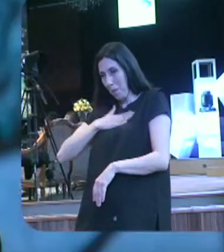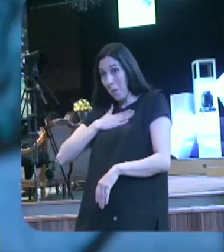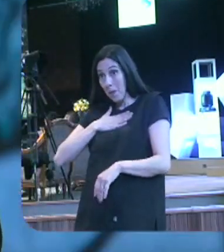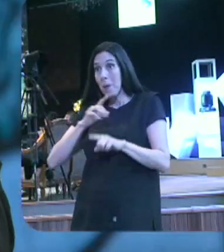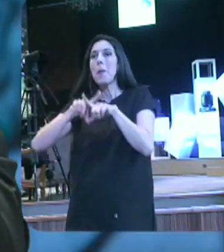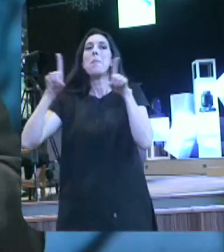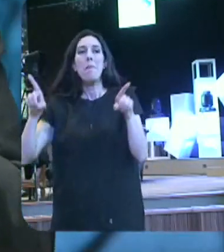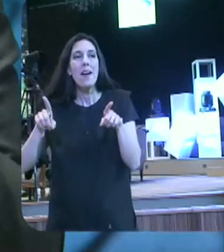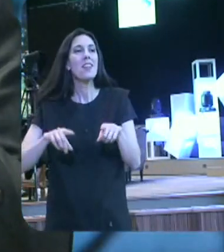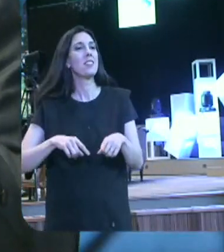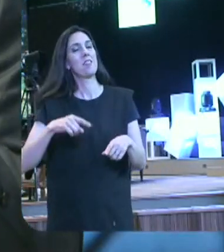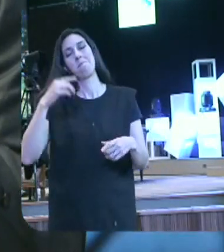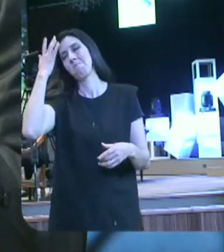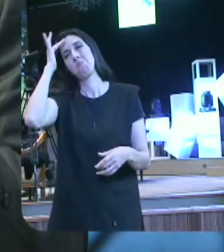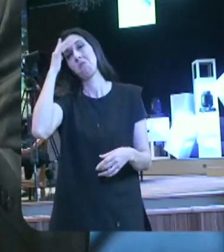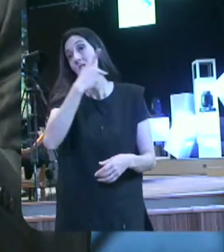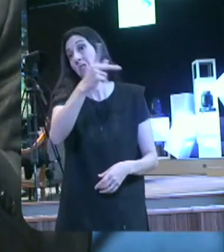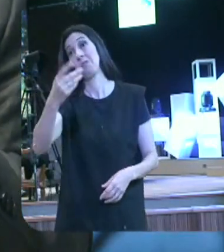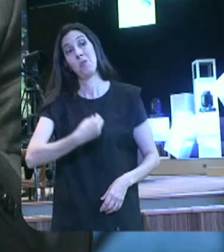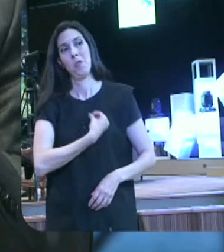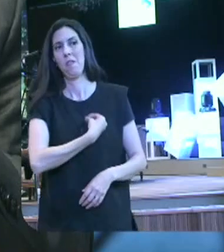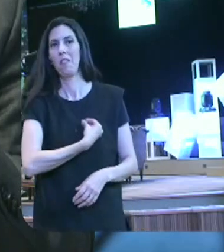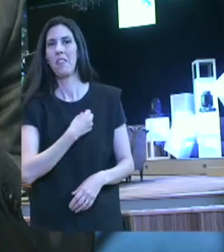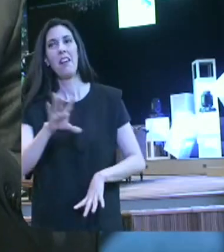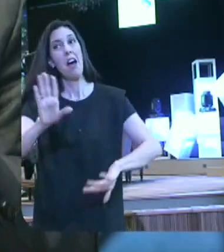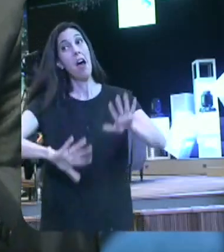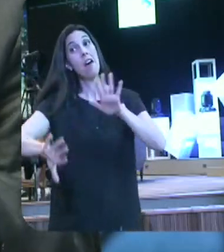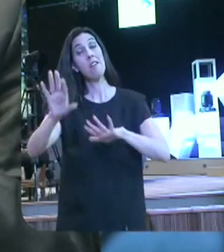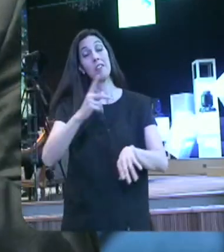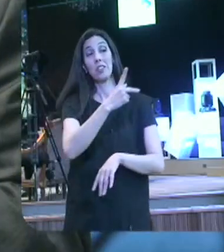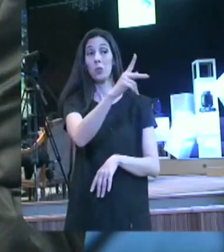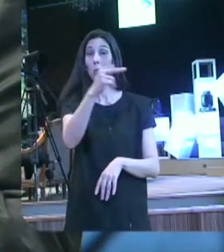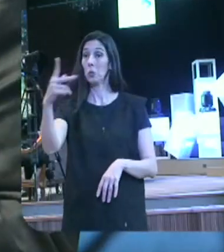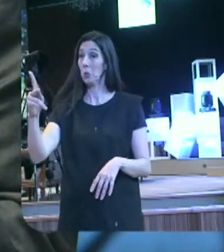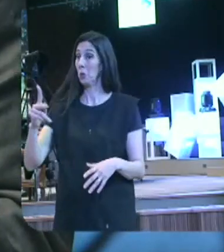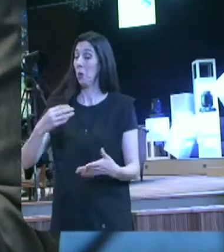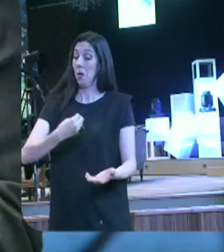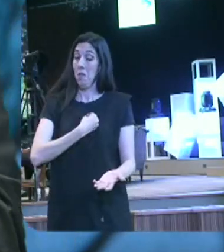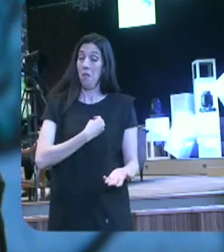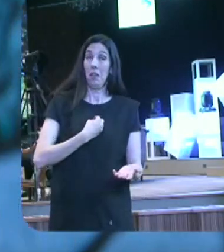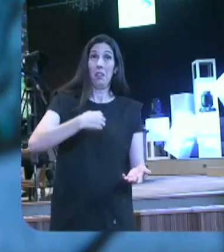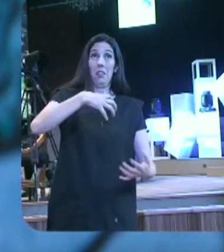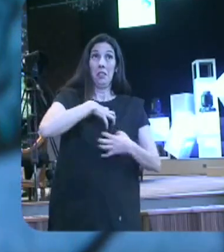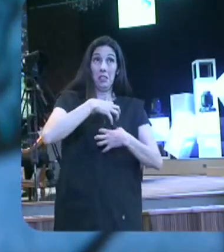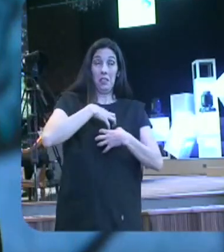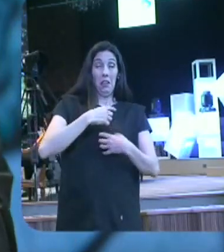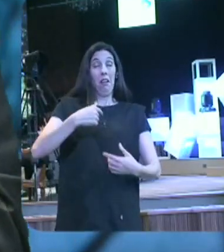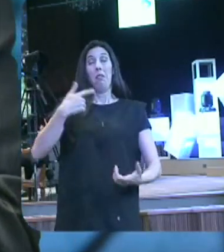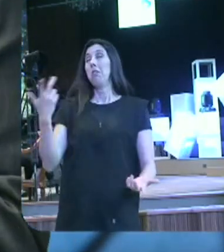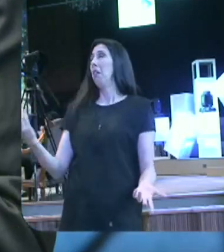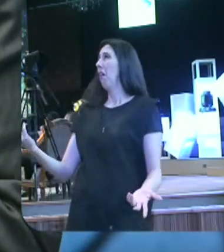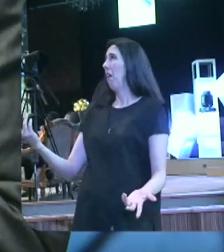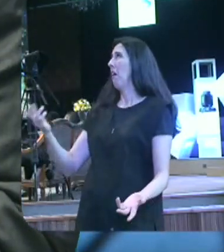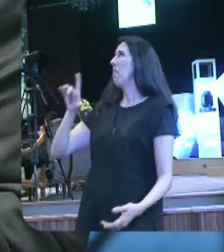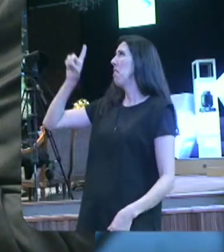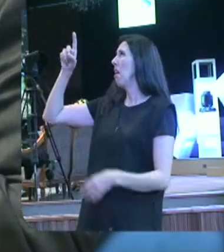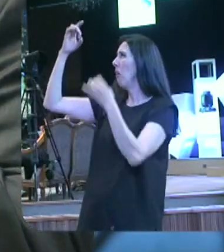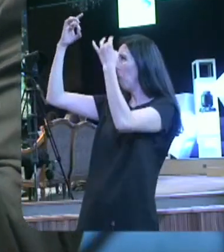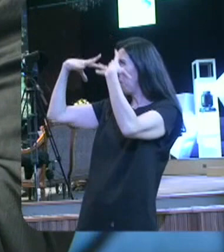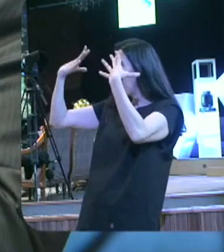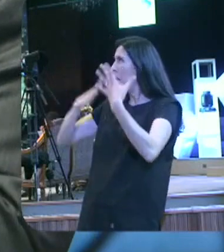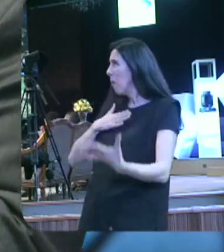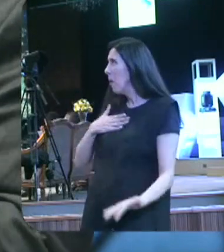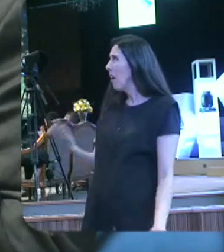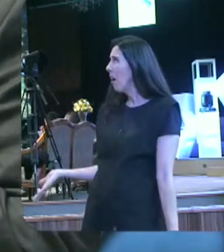vivendo, eu não sei, quem sabe você, como Jerusalém estivesse dizendo: Senhor, por que o Senhor me